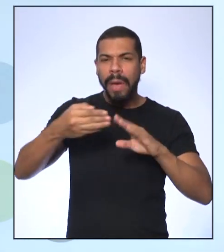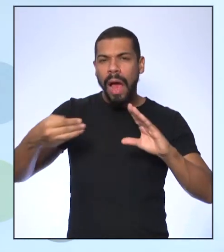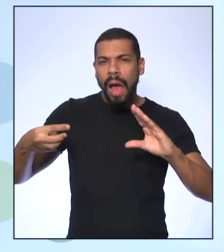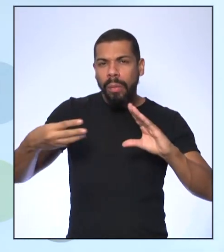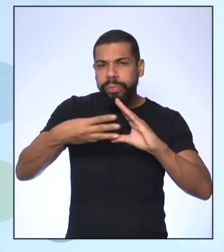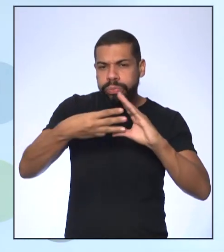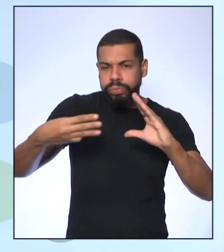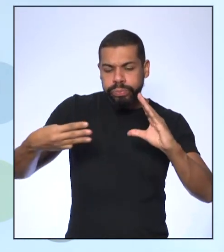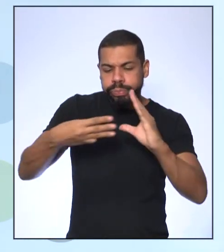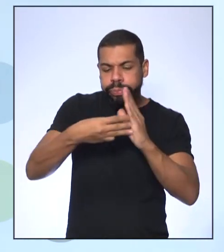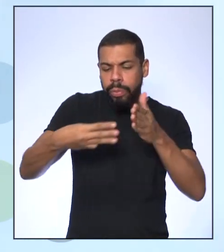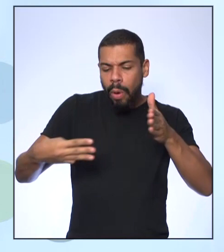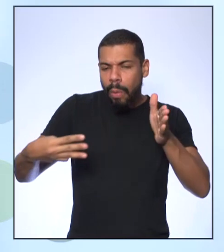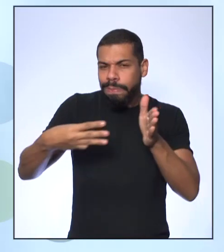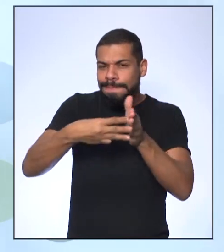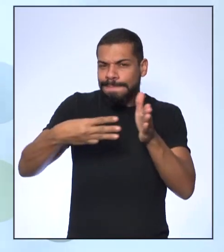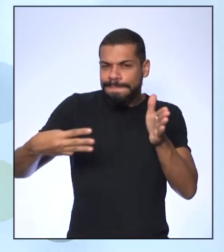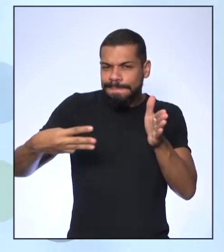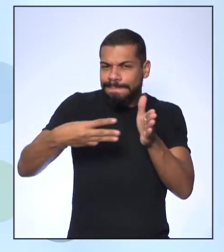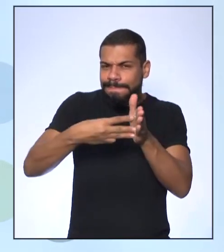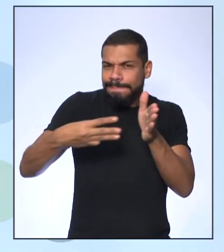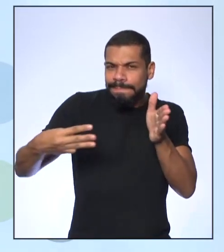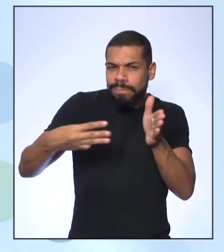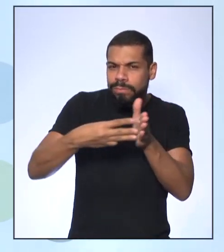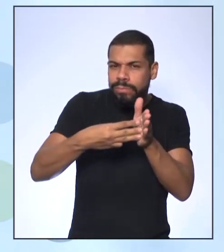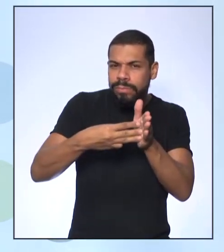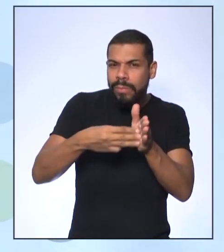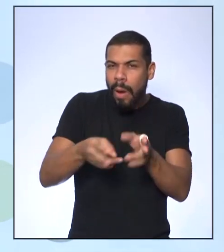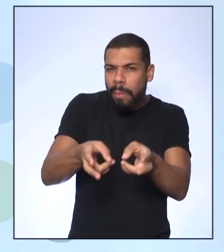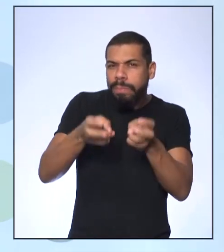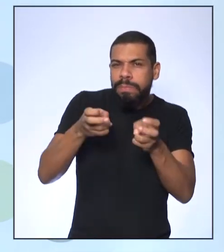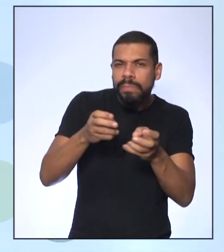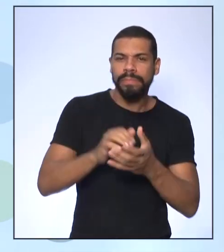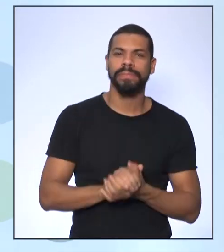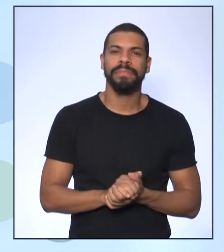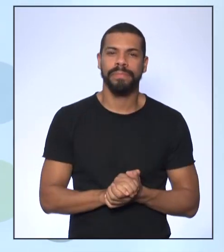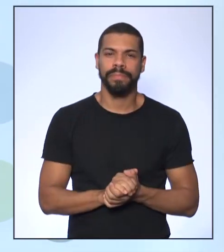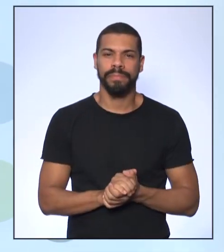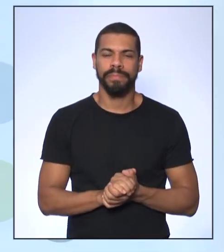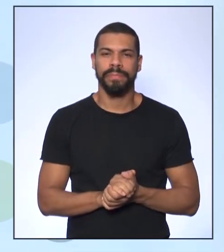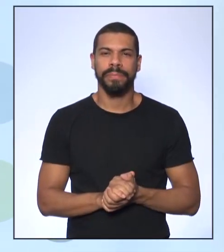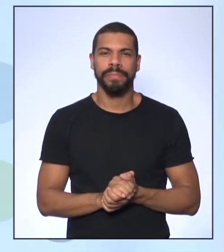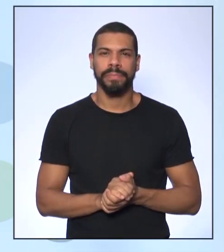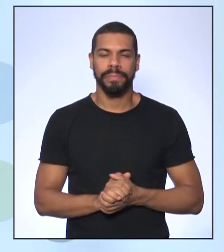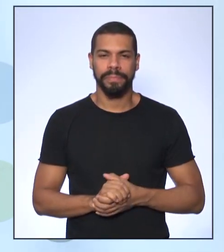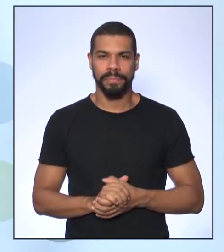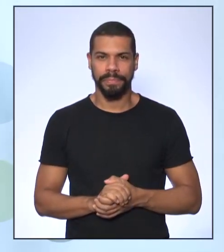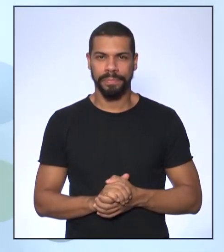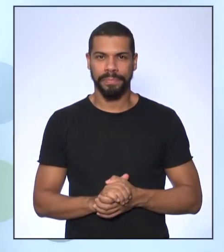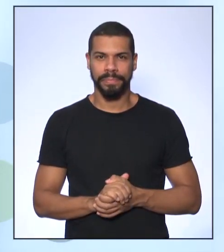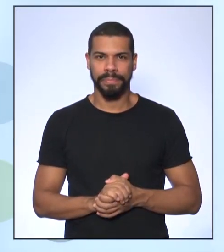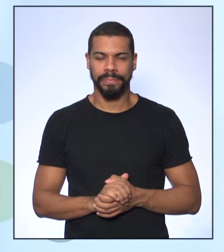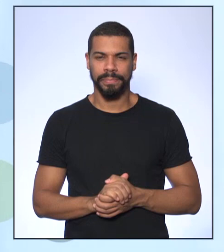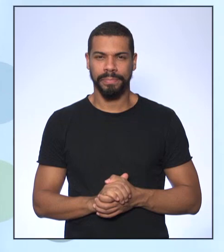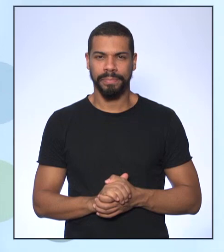celulose? Tá ali com papel na mão, fazendo a prova. Celulose, parede celular, célula vegetal, ok?